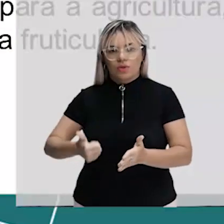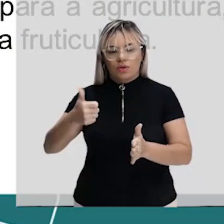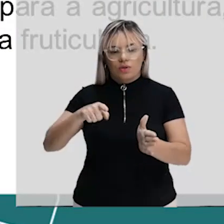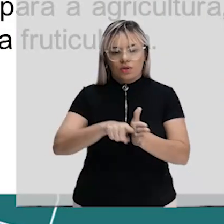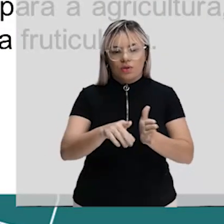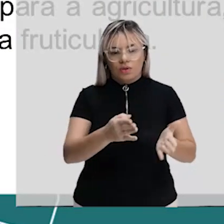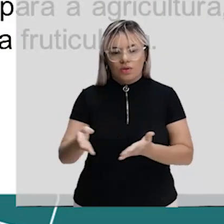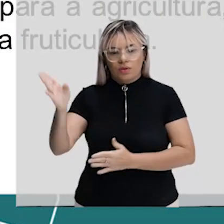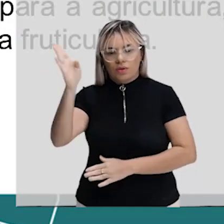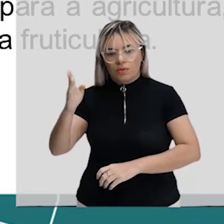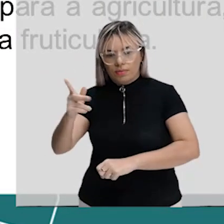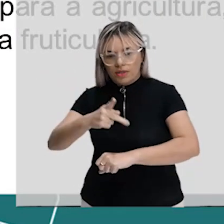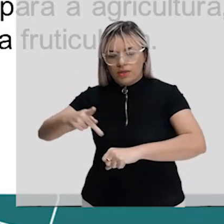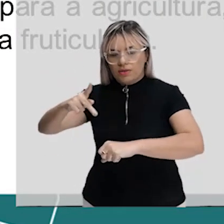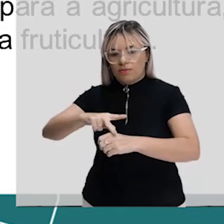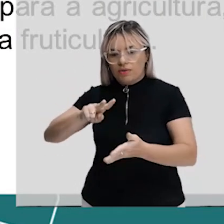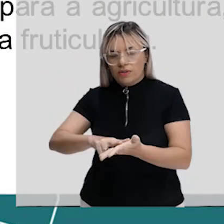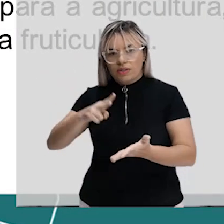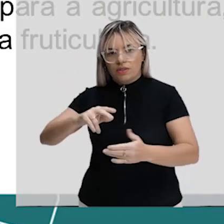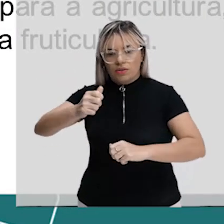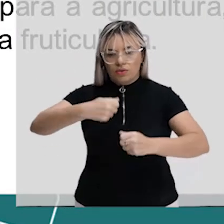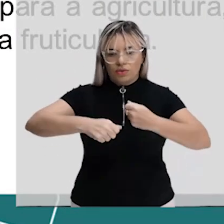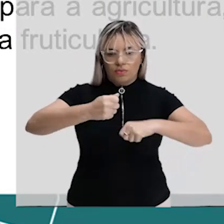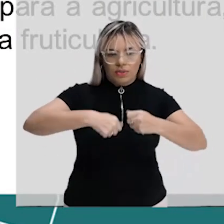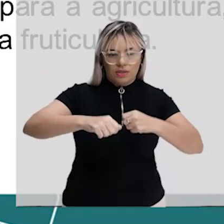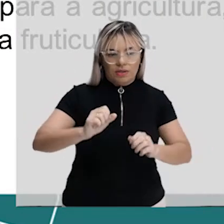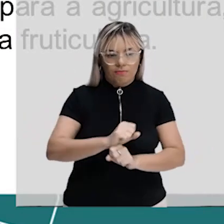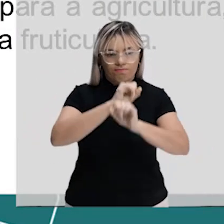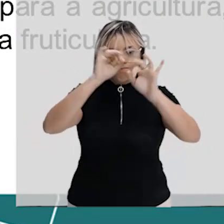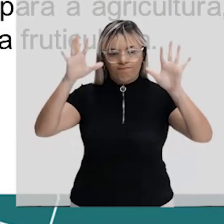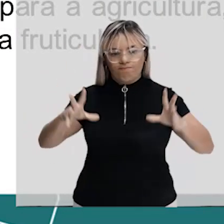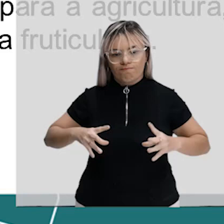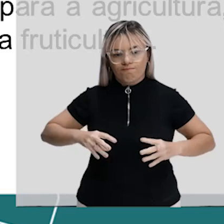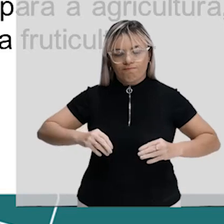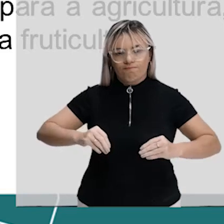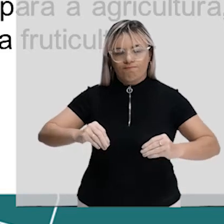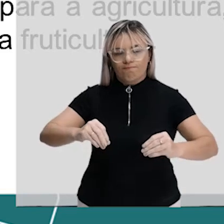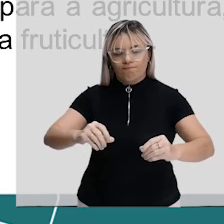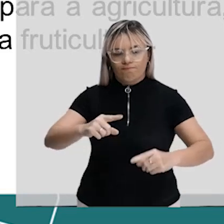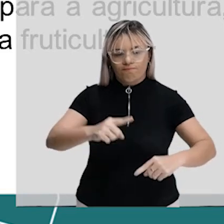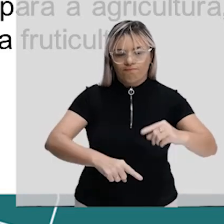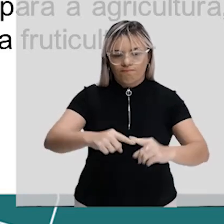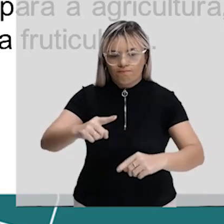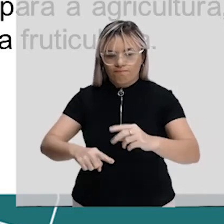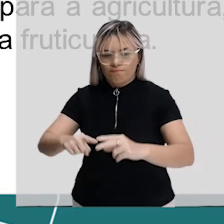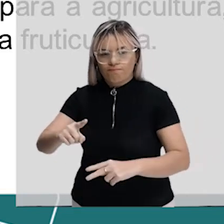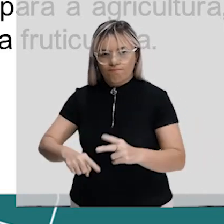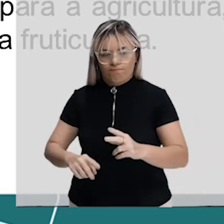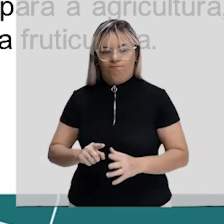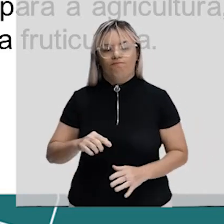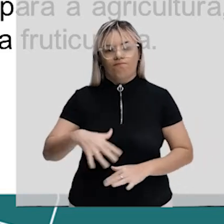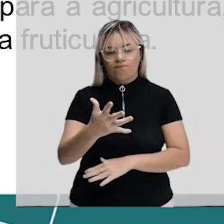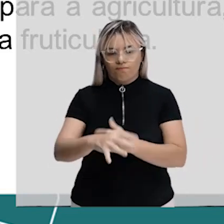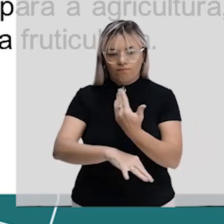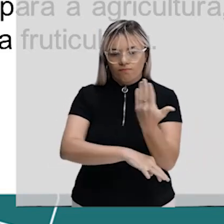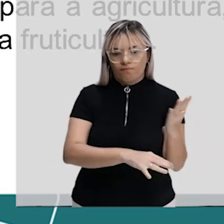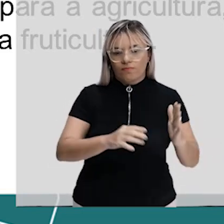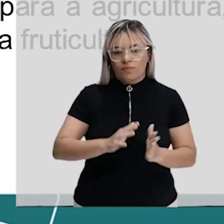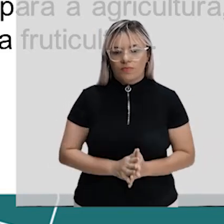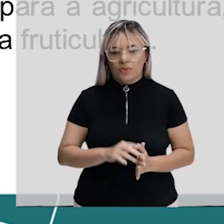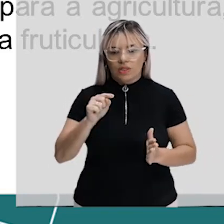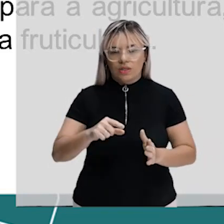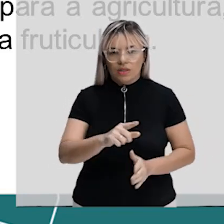galera. O Brasil é um país com uma vantagem econômica clara no terreno dos recursos naturais, dispondo de uma